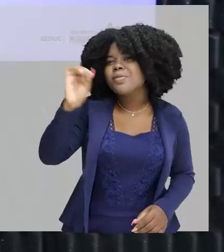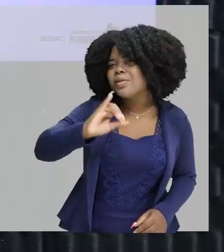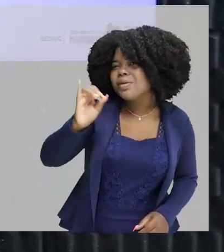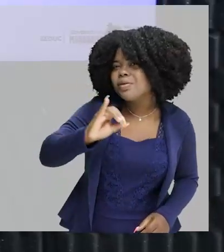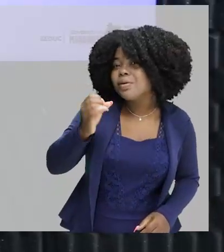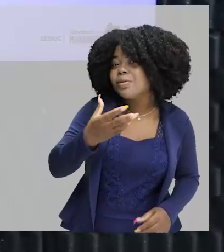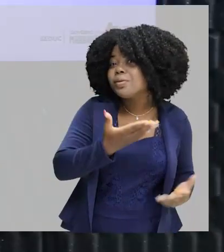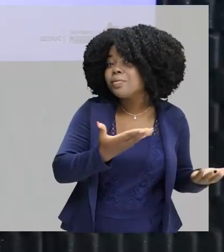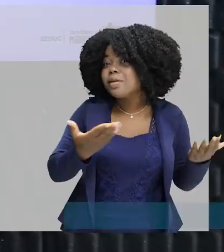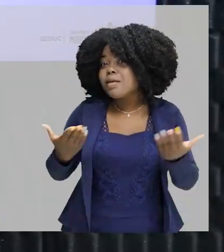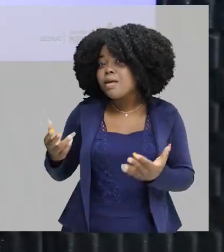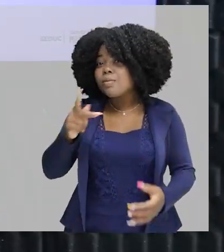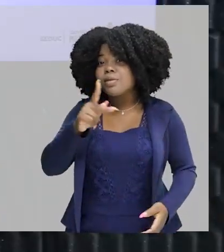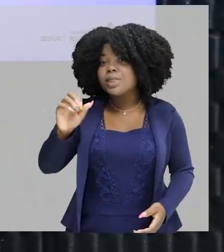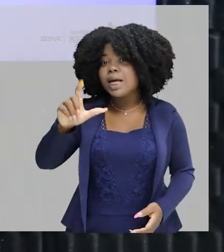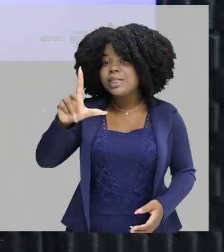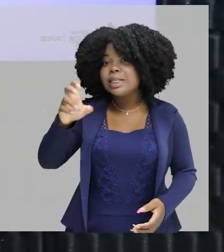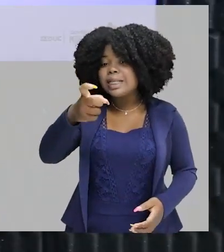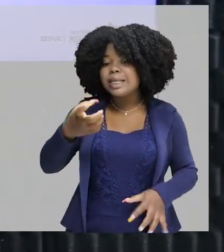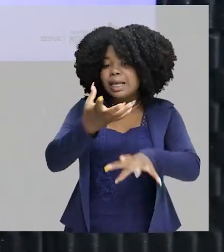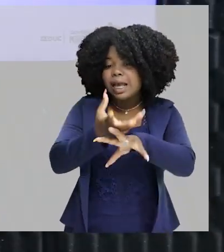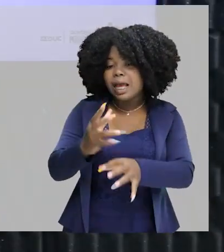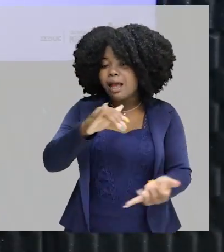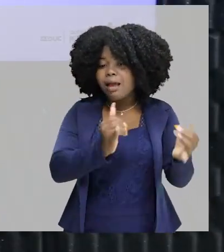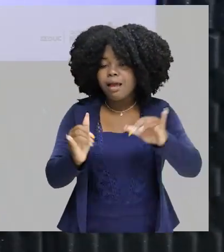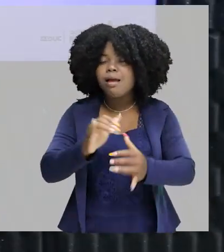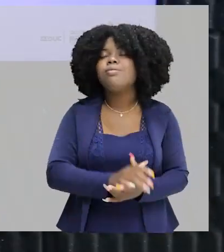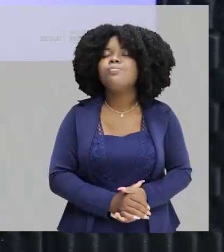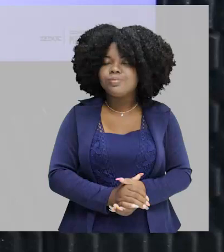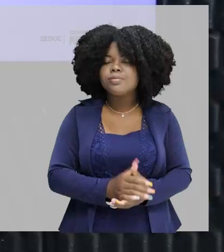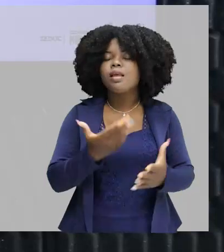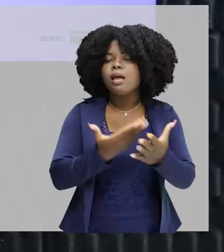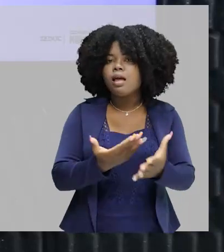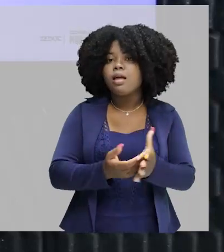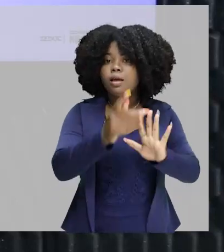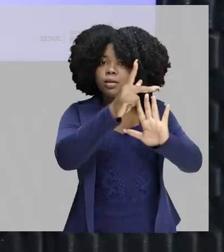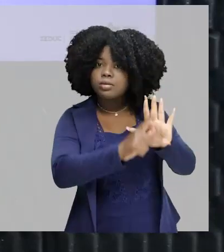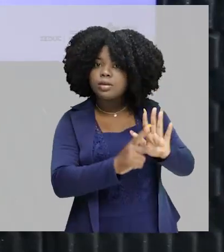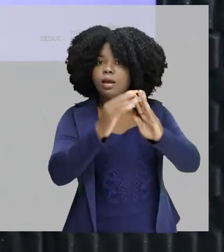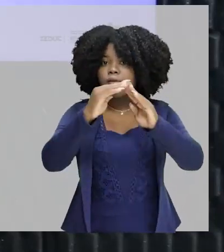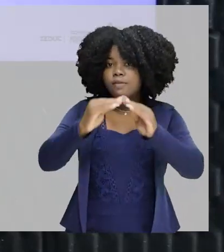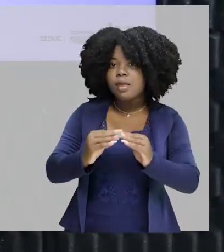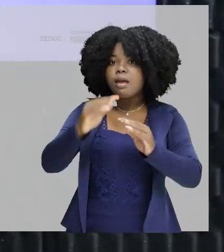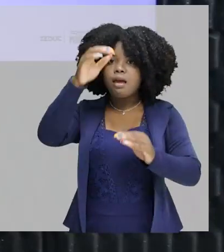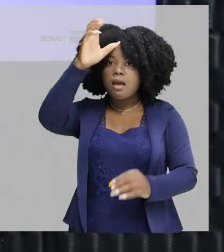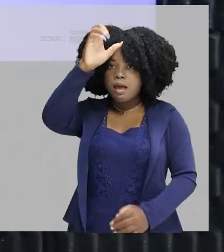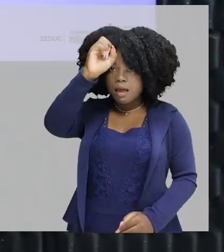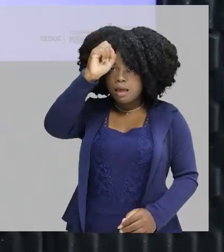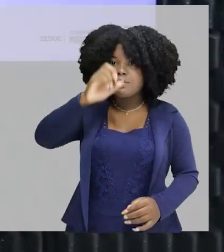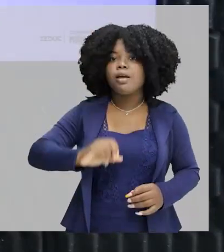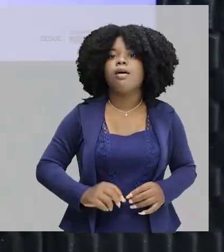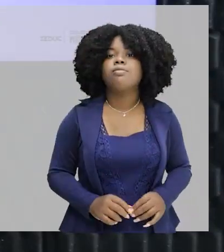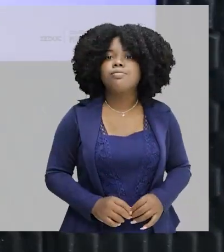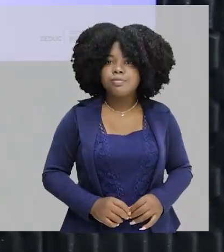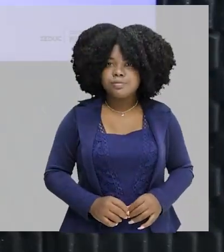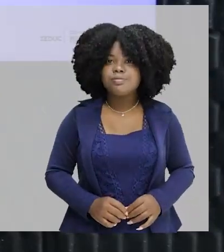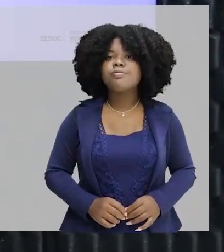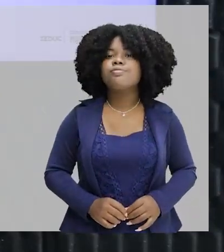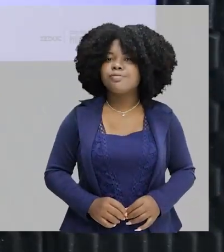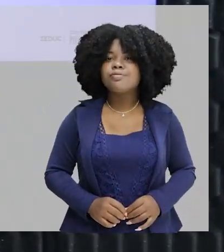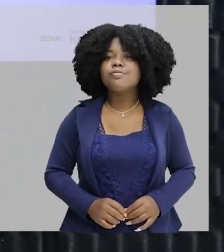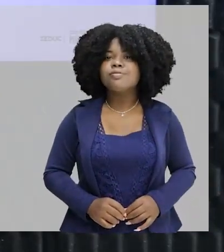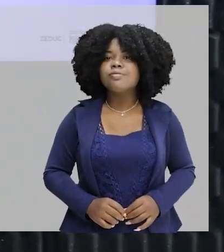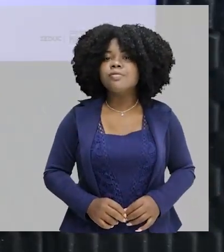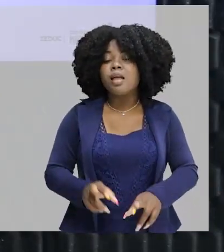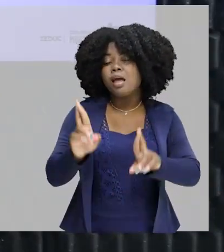Olá, turma, sejam todos bem-vindos. Professor Alex, disciplina Química, mais uma aula do nosso projeto Fique em Casa Aprendendo.